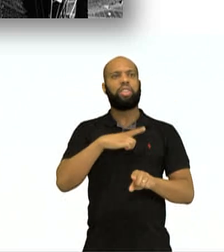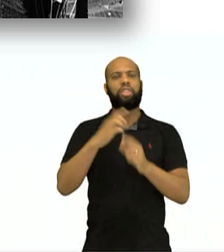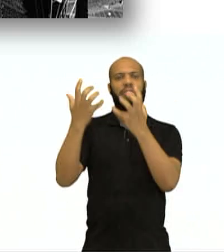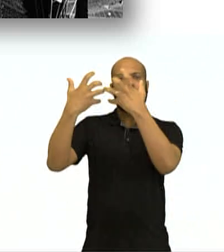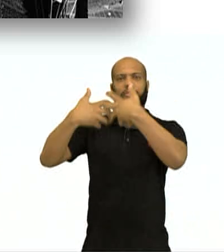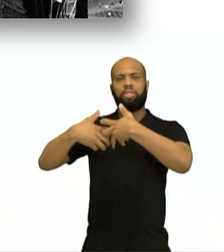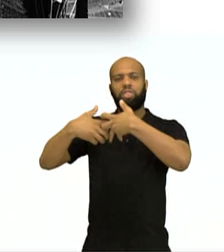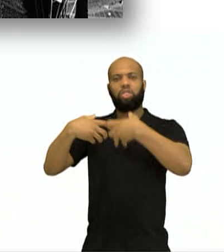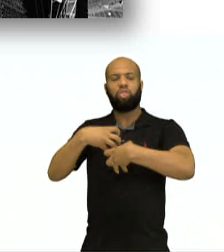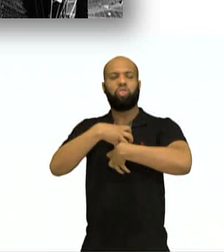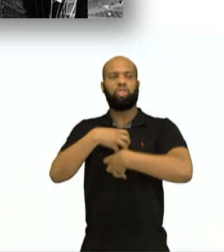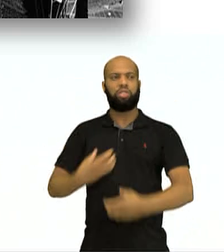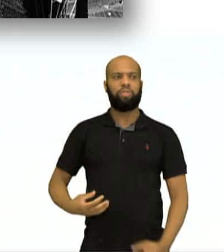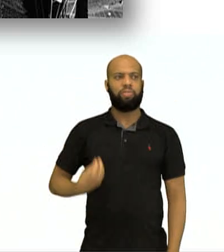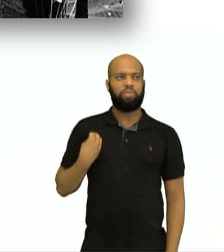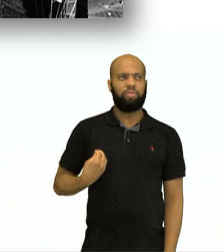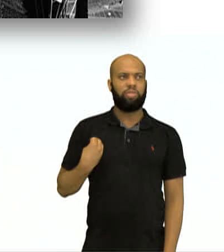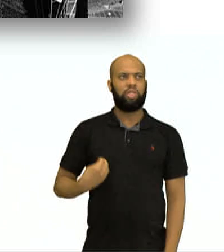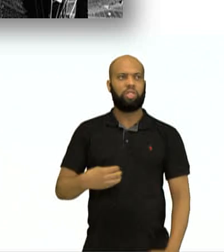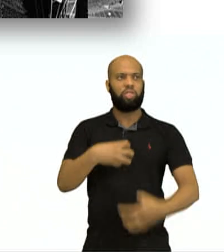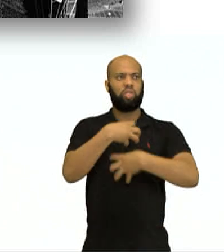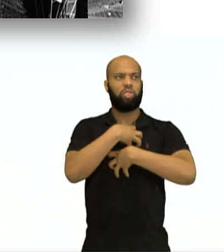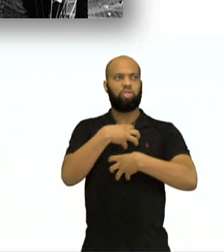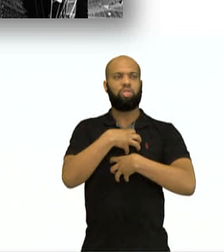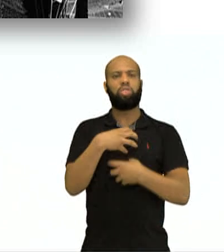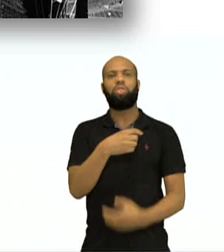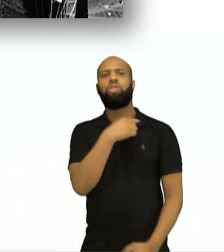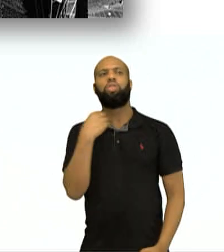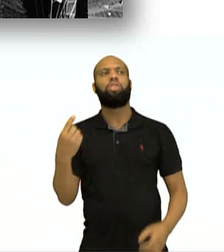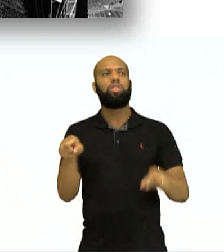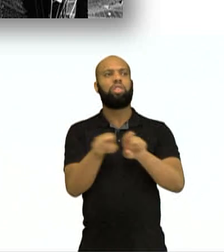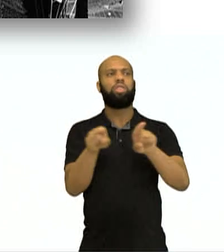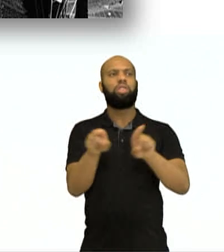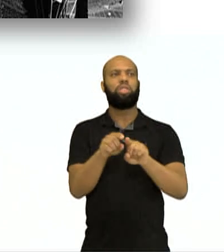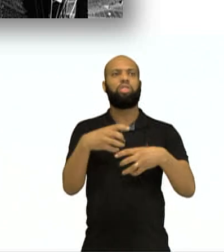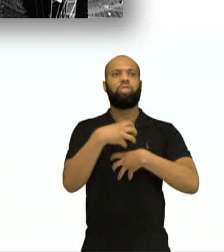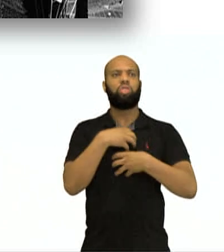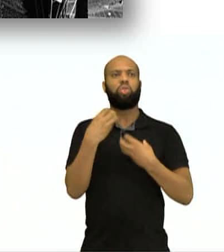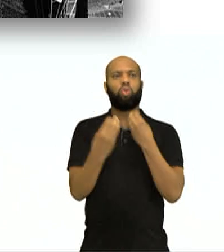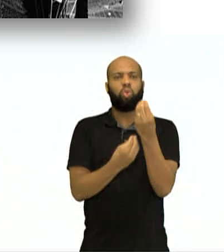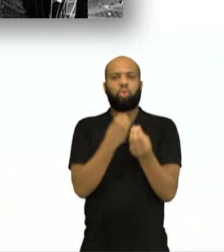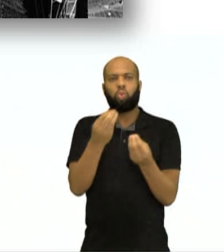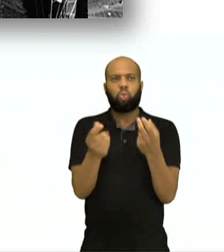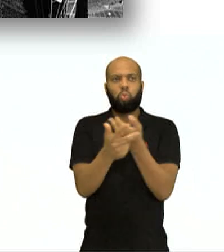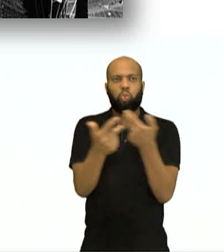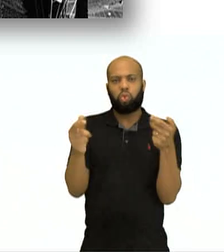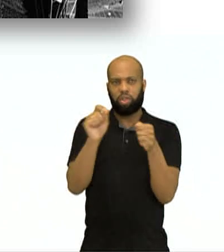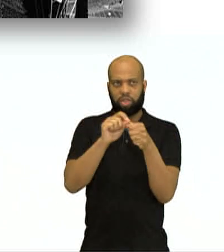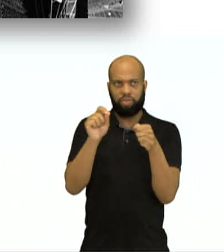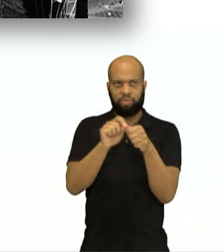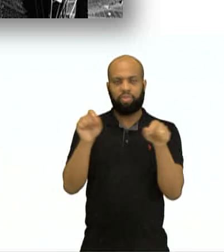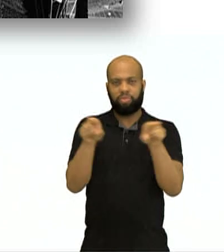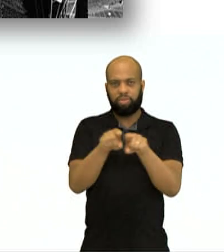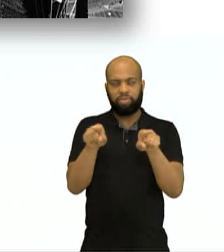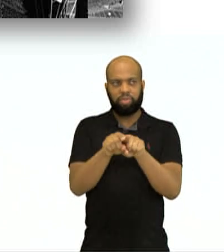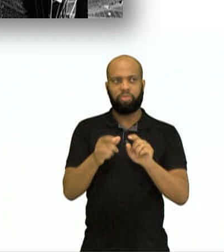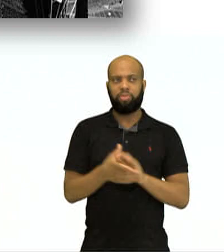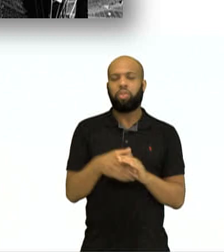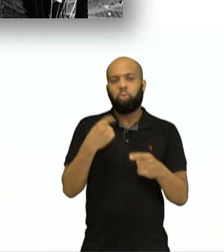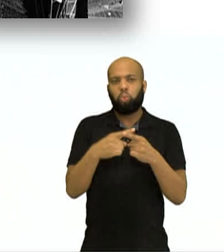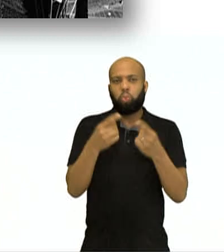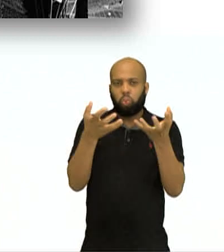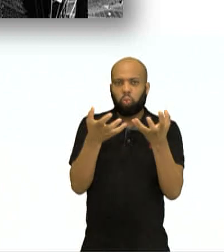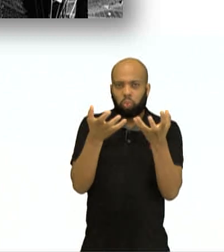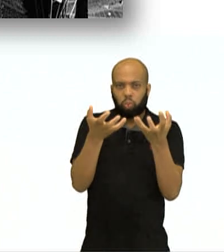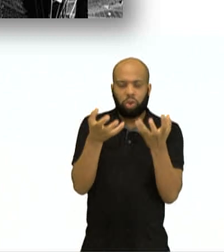reflexão a forma de viver, essa forma de morrer, o modo de como as coisas são feitas, né,